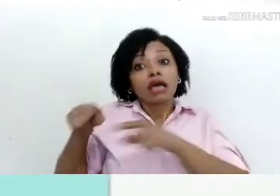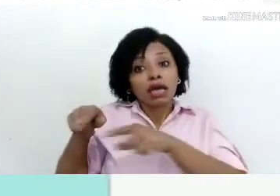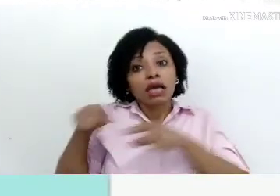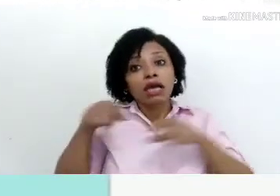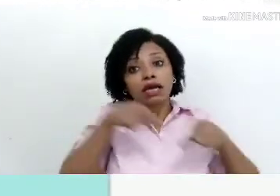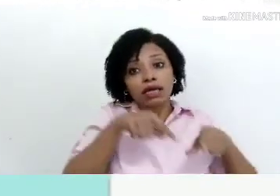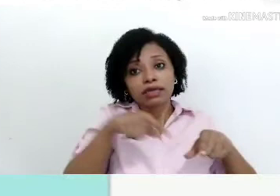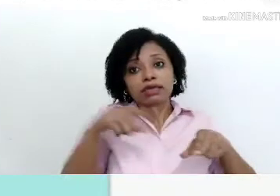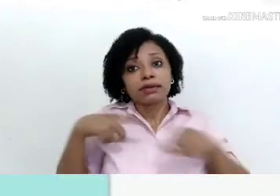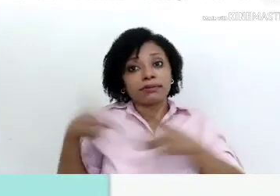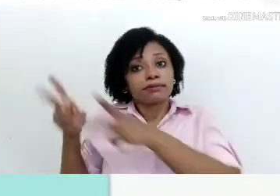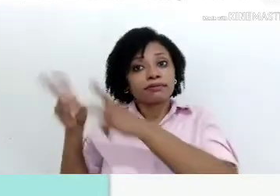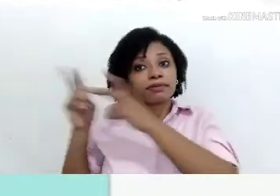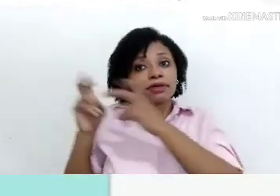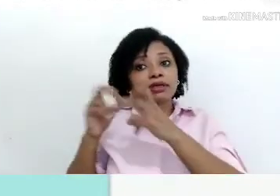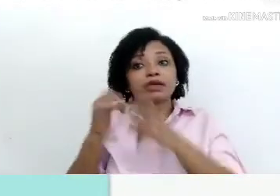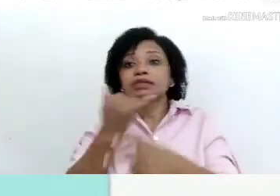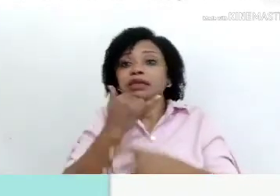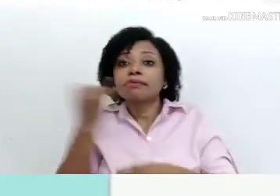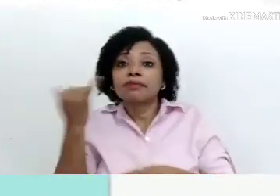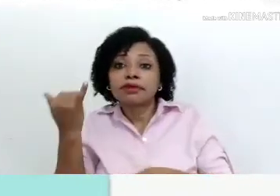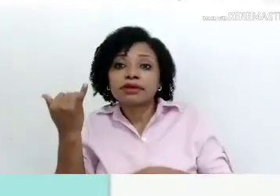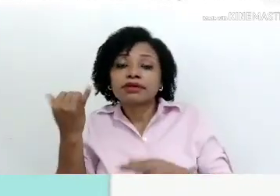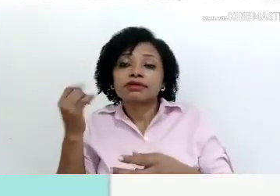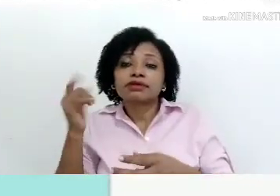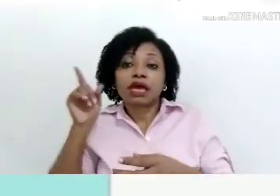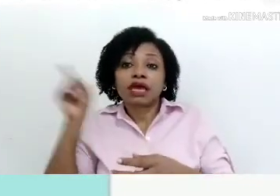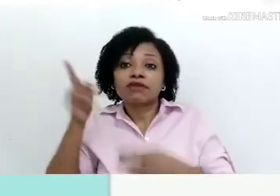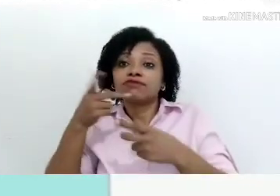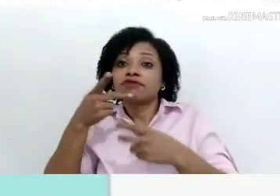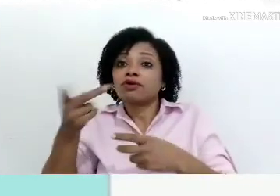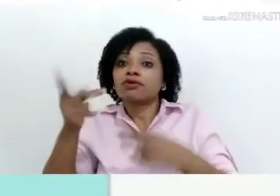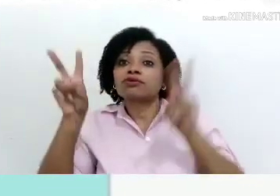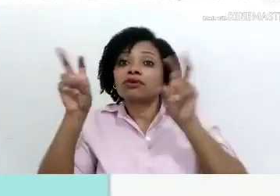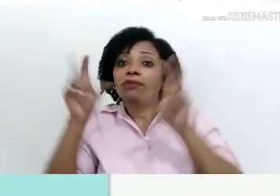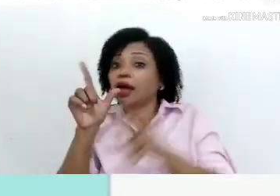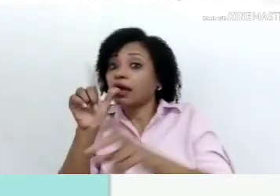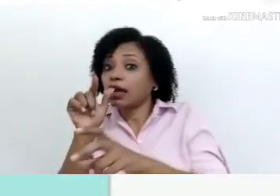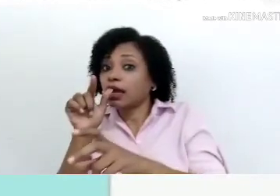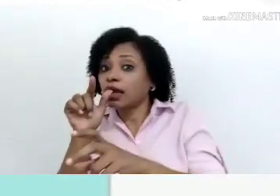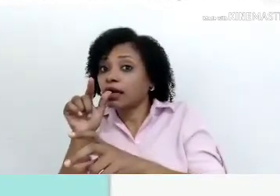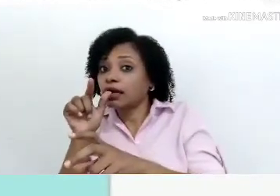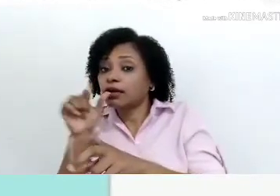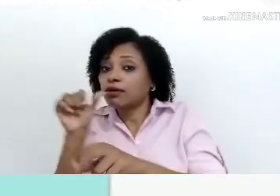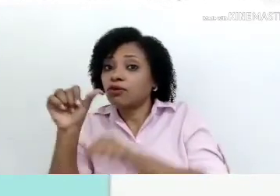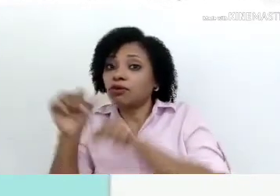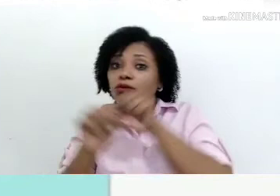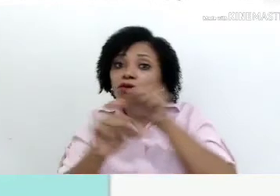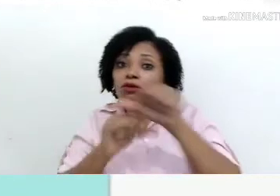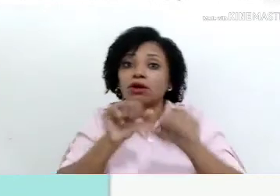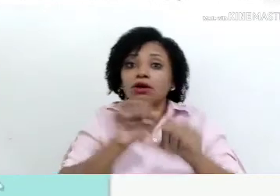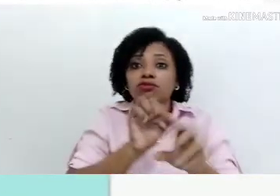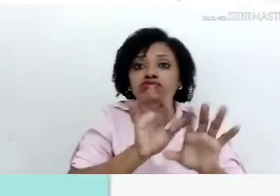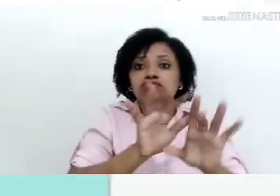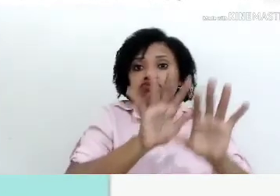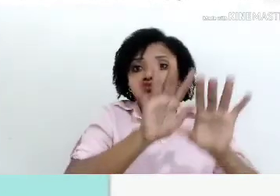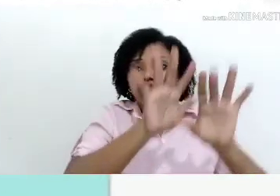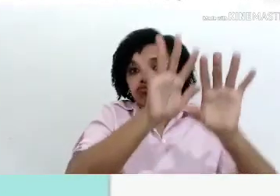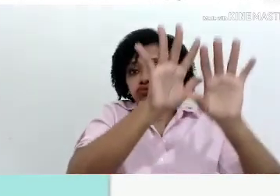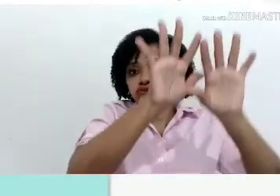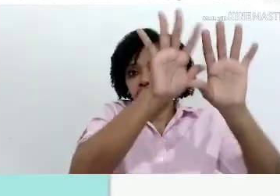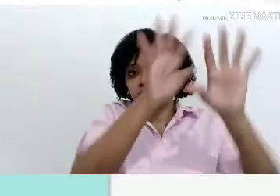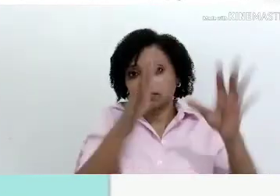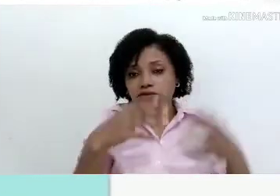gente, novamente, aí tudo depende do referencial, né? Ele está falando da água indo para o estado de vapor,